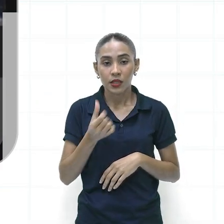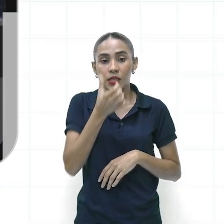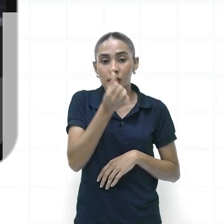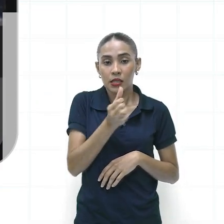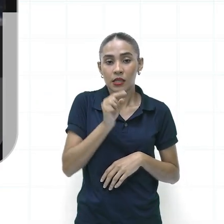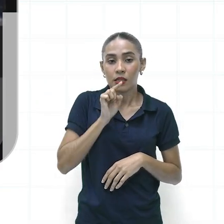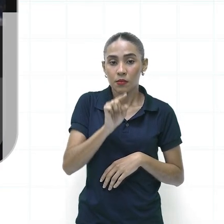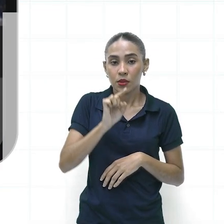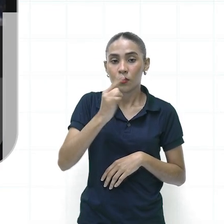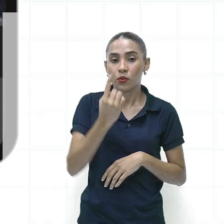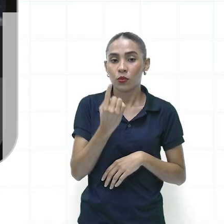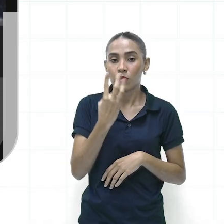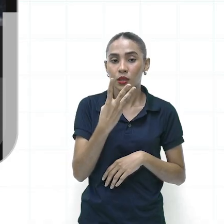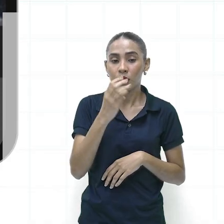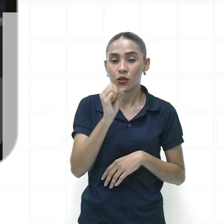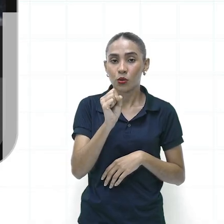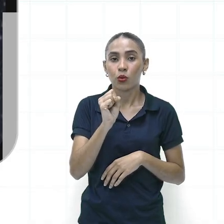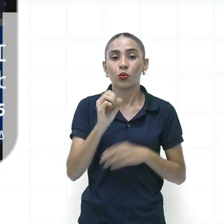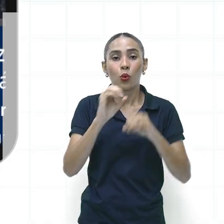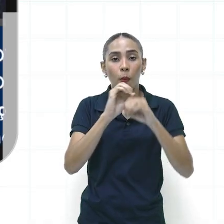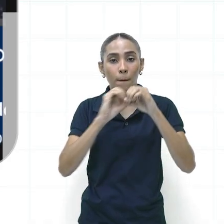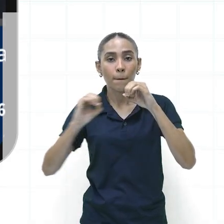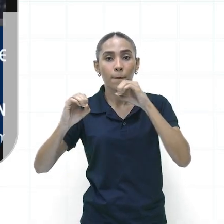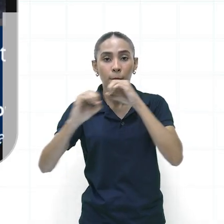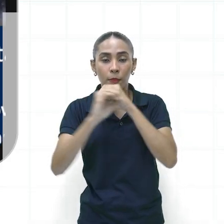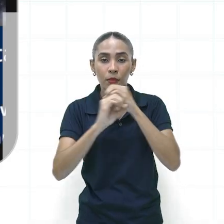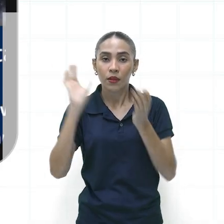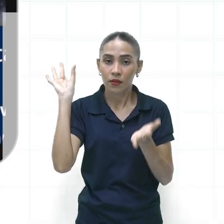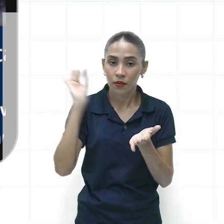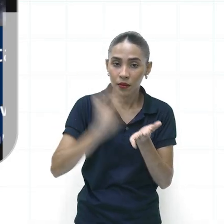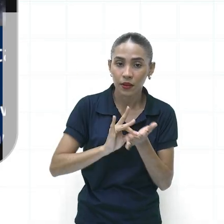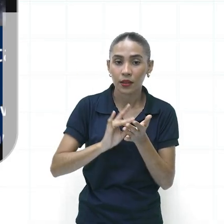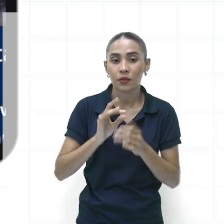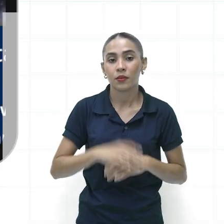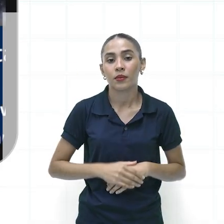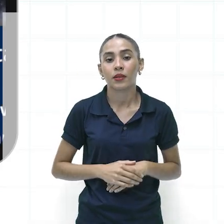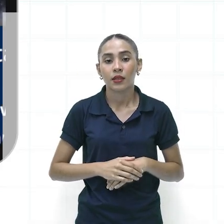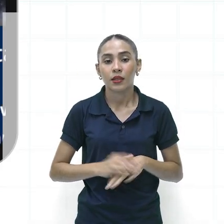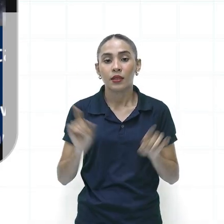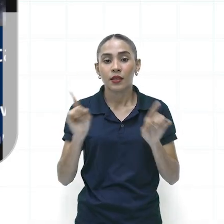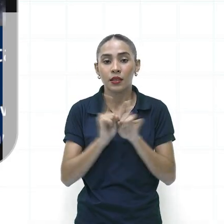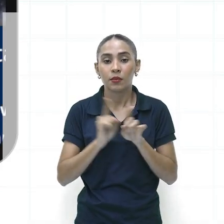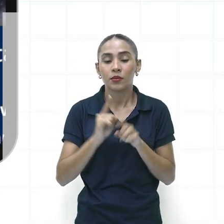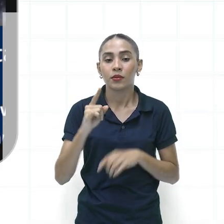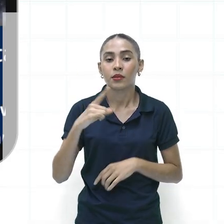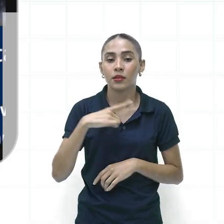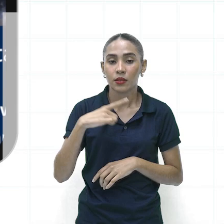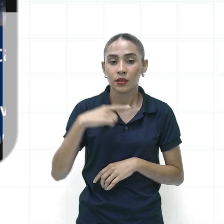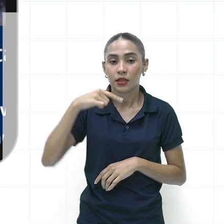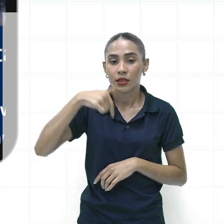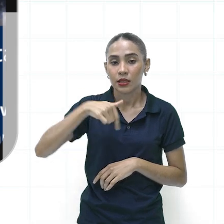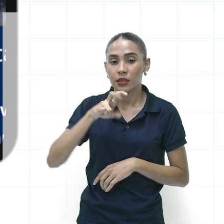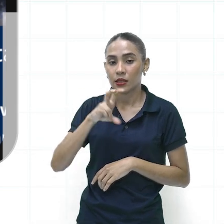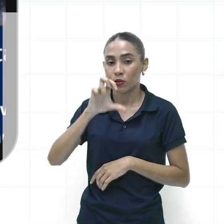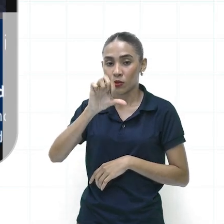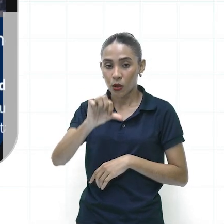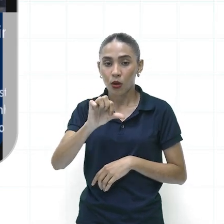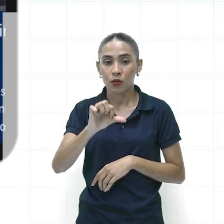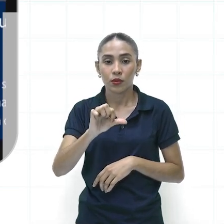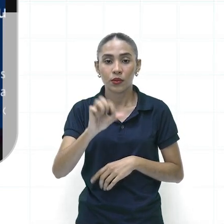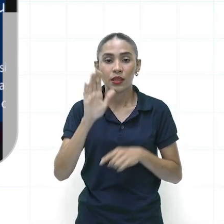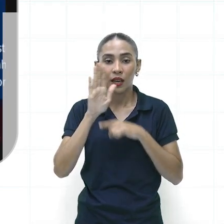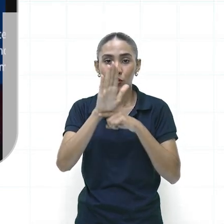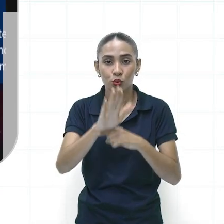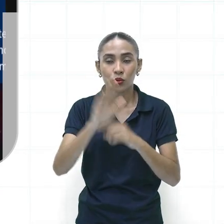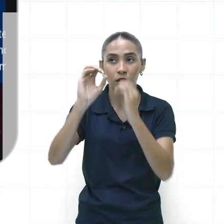2026, 6.138 planetas confirmados, né? Dentre eles, nós temos 759